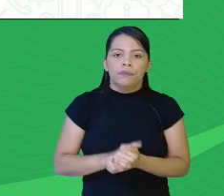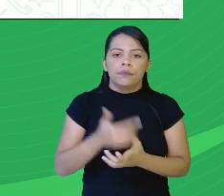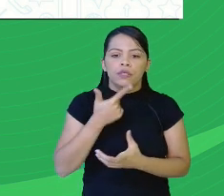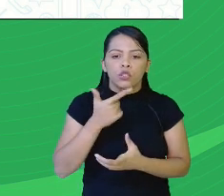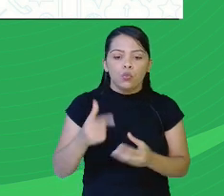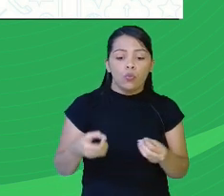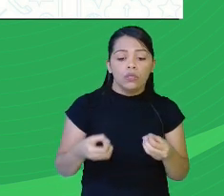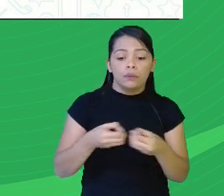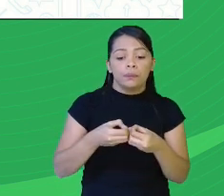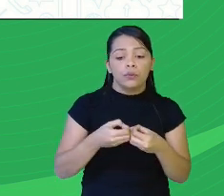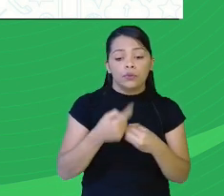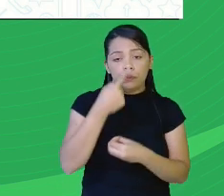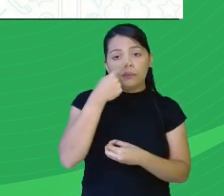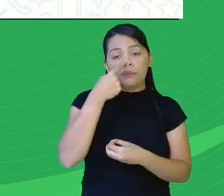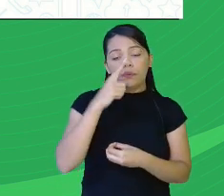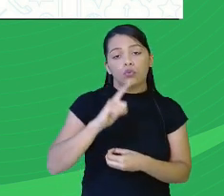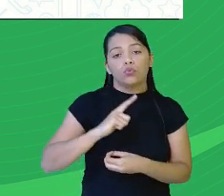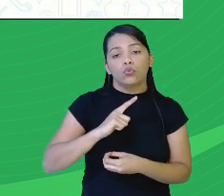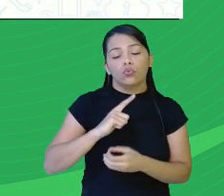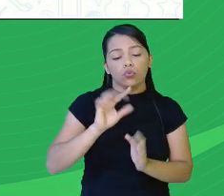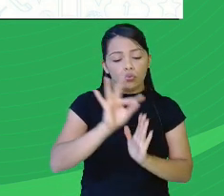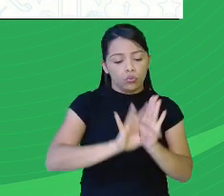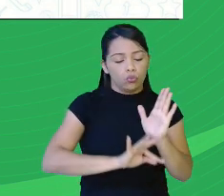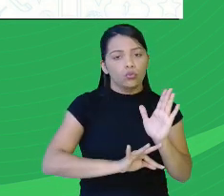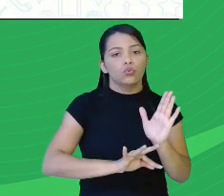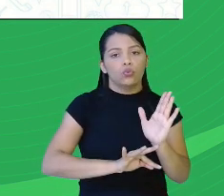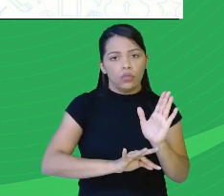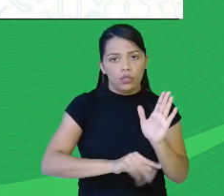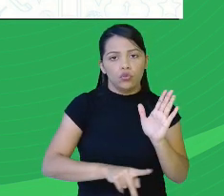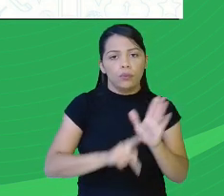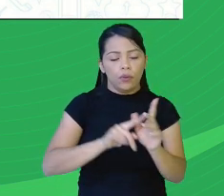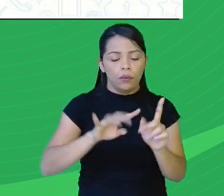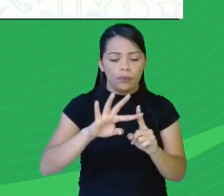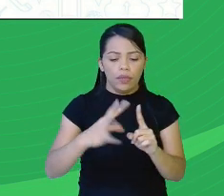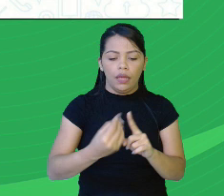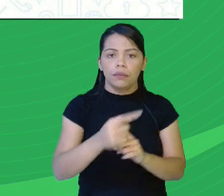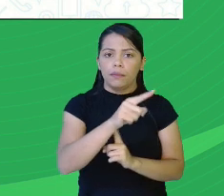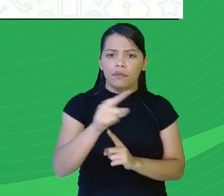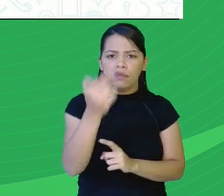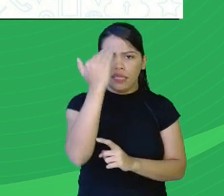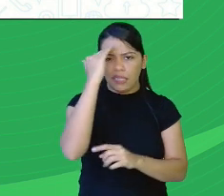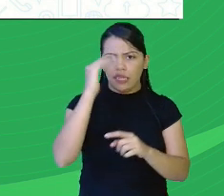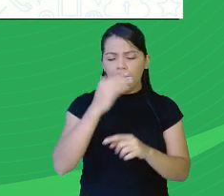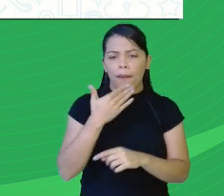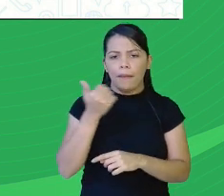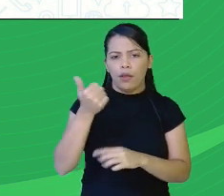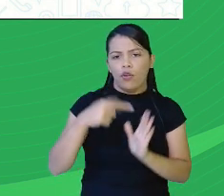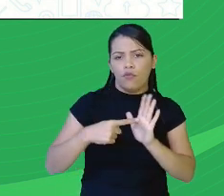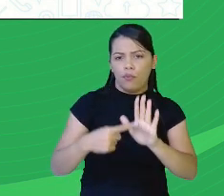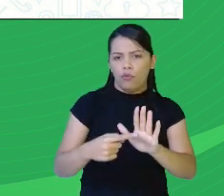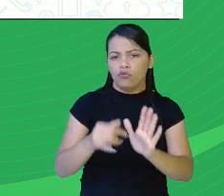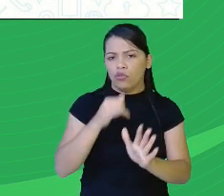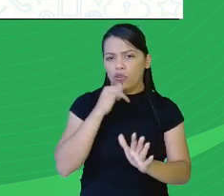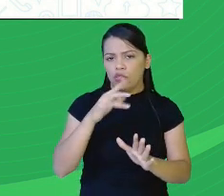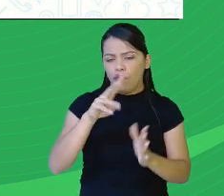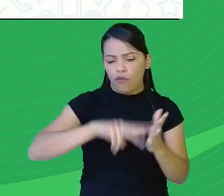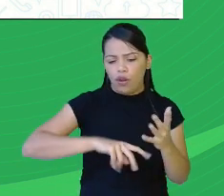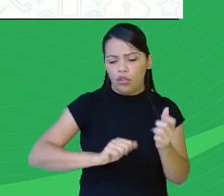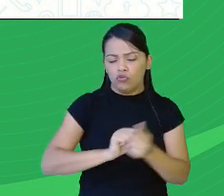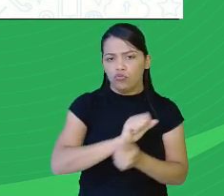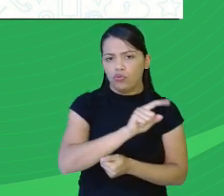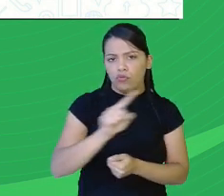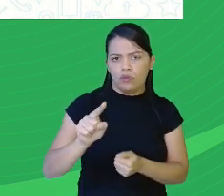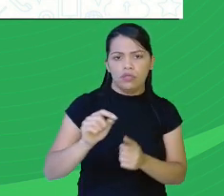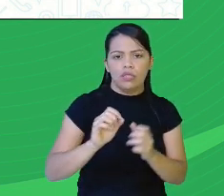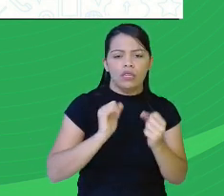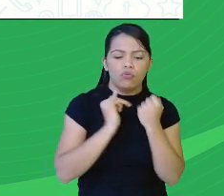do texto artístico. Para você entender melhor, eu vou te dar um exemplo. Eu vou ler com vocês aí essa